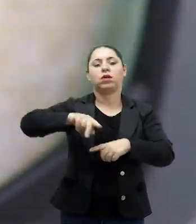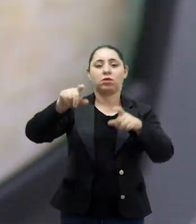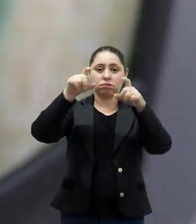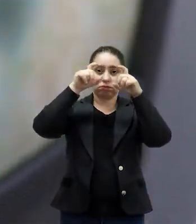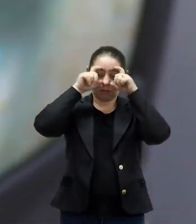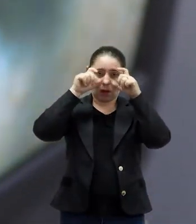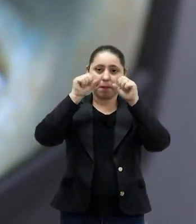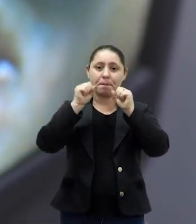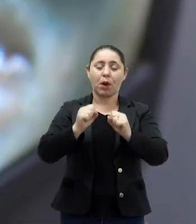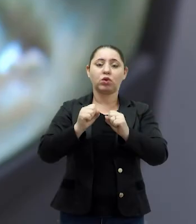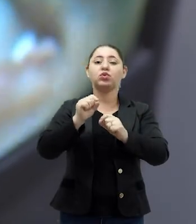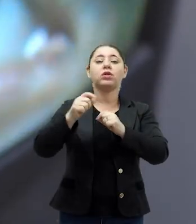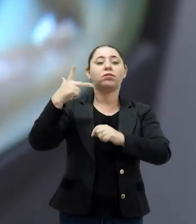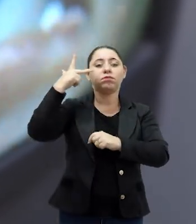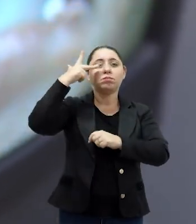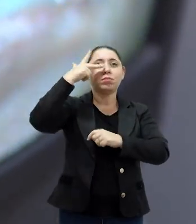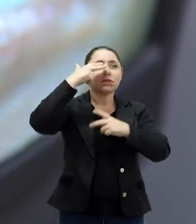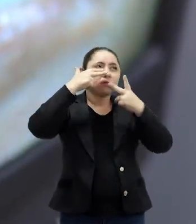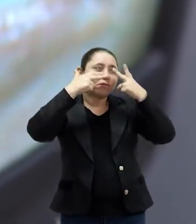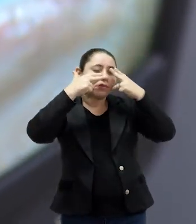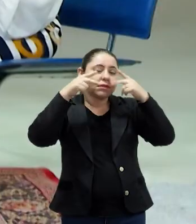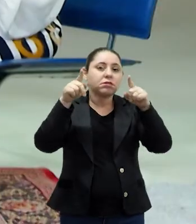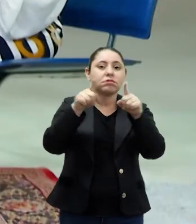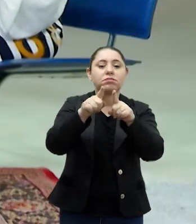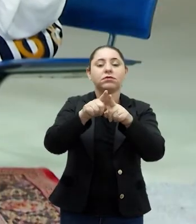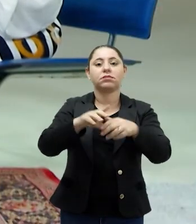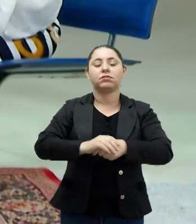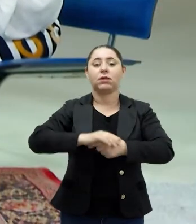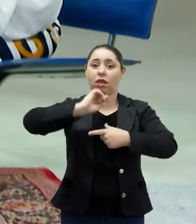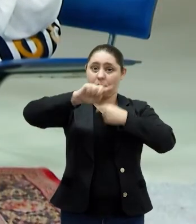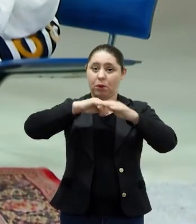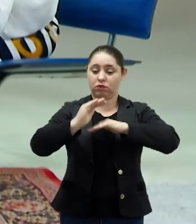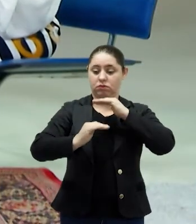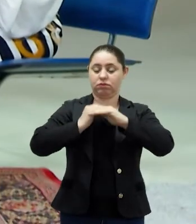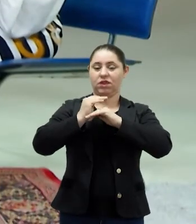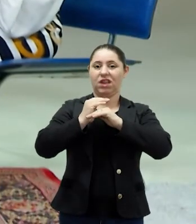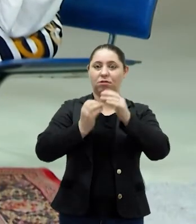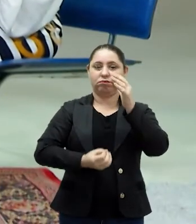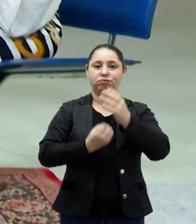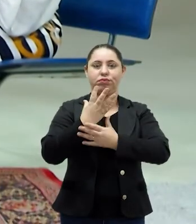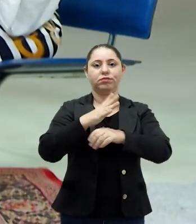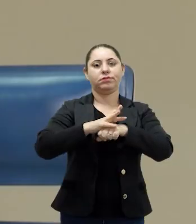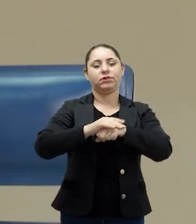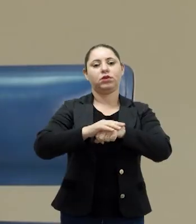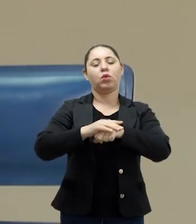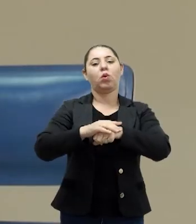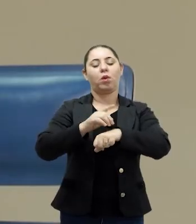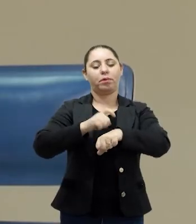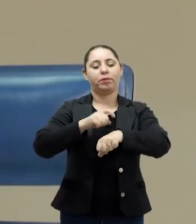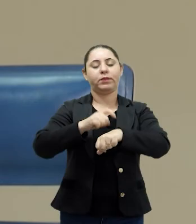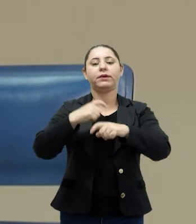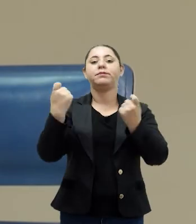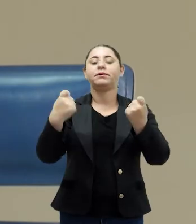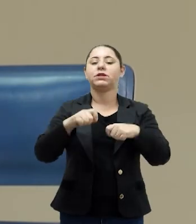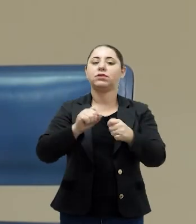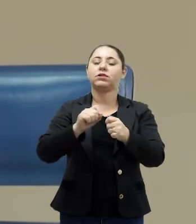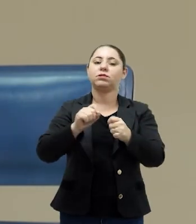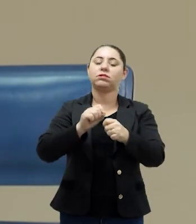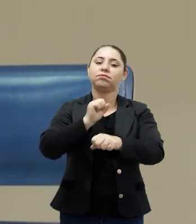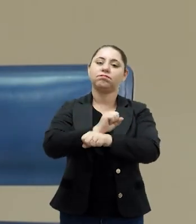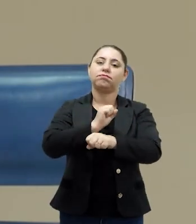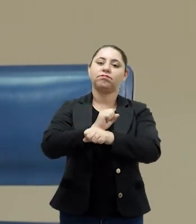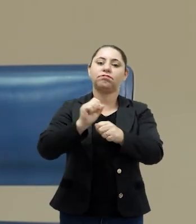óculos, podem lançar a mão da cirurgia de catarata. Depois do desenvolvimento da catarata, né? Quanto tempo é preciso esperar para